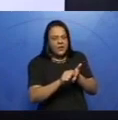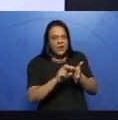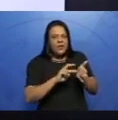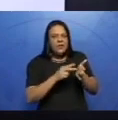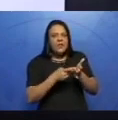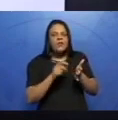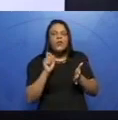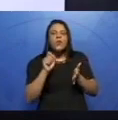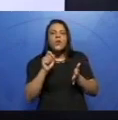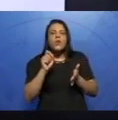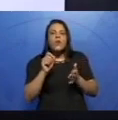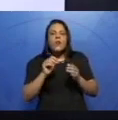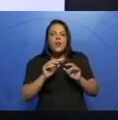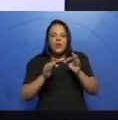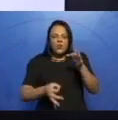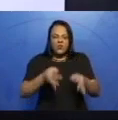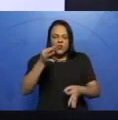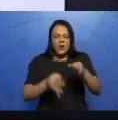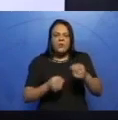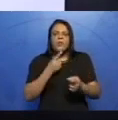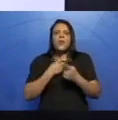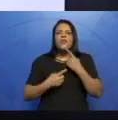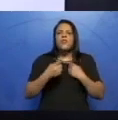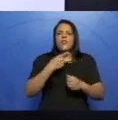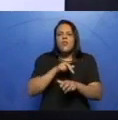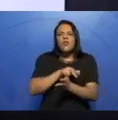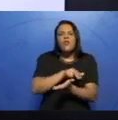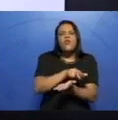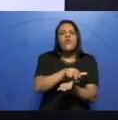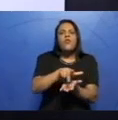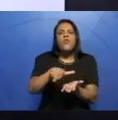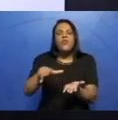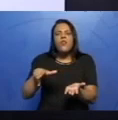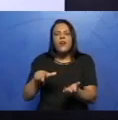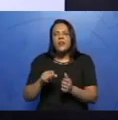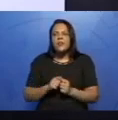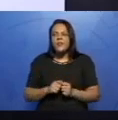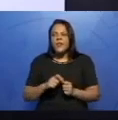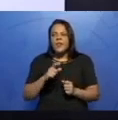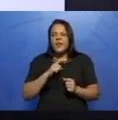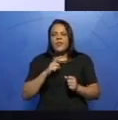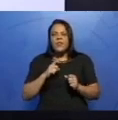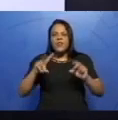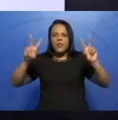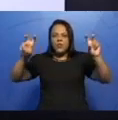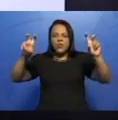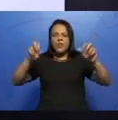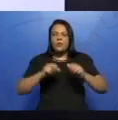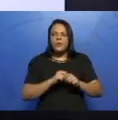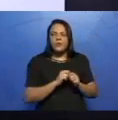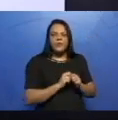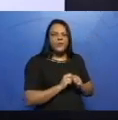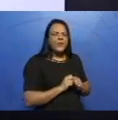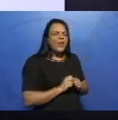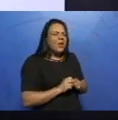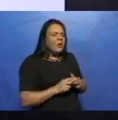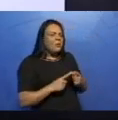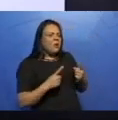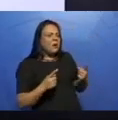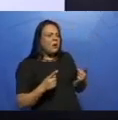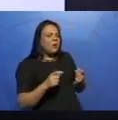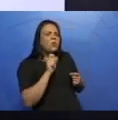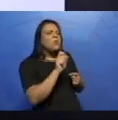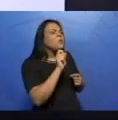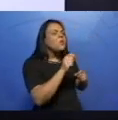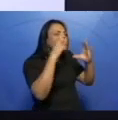outras funções. Veja o papel da pontuação nesse trecho extraído da crônica Historinha Surrealista. Mas, o que é isso na